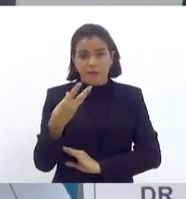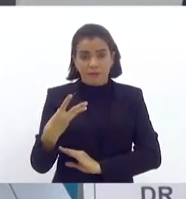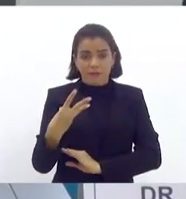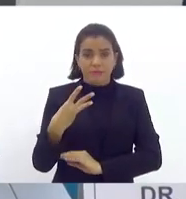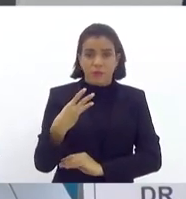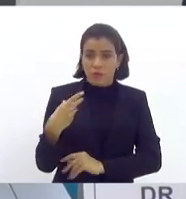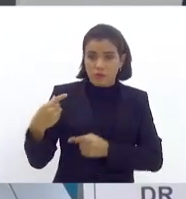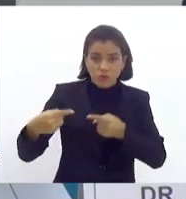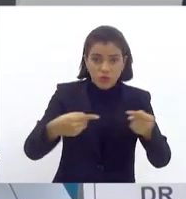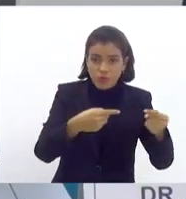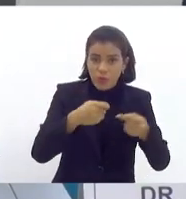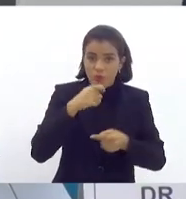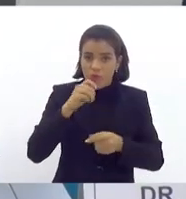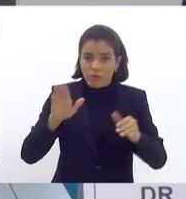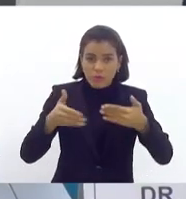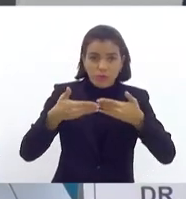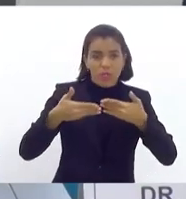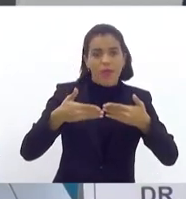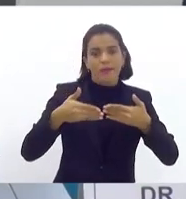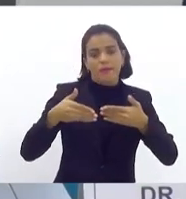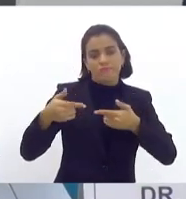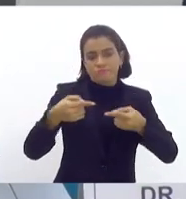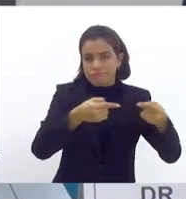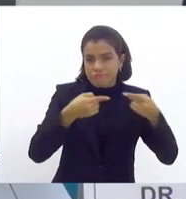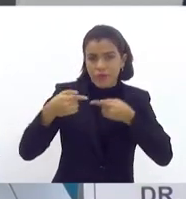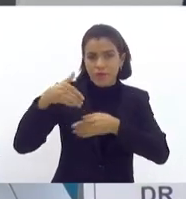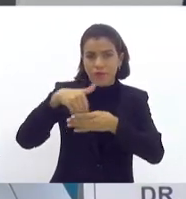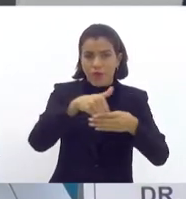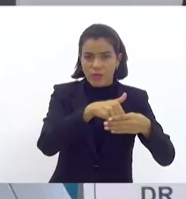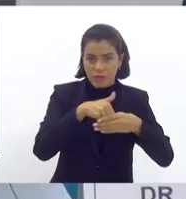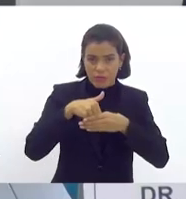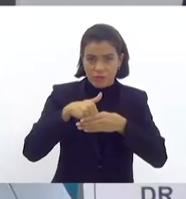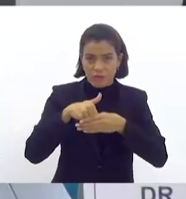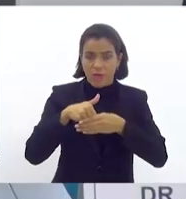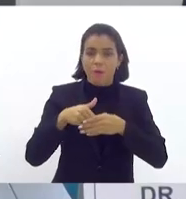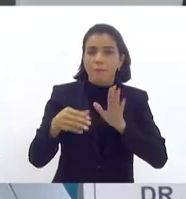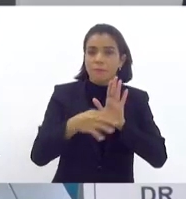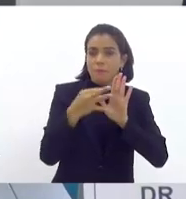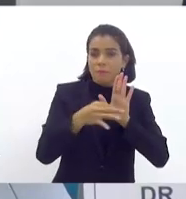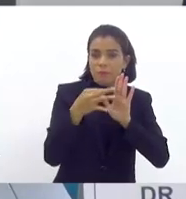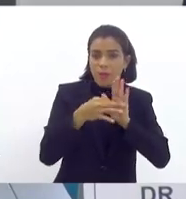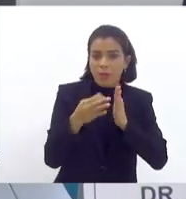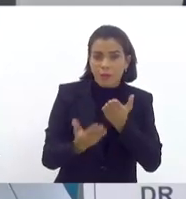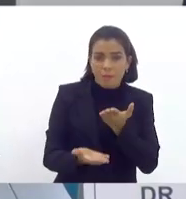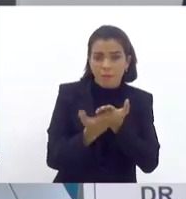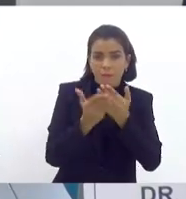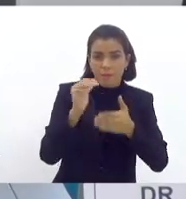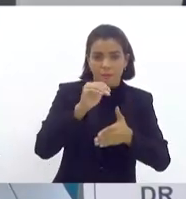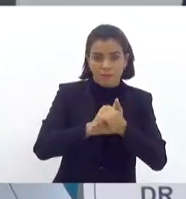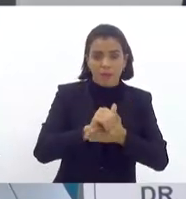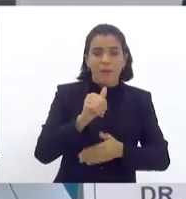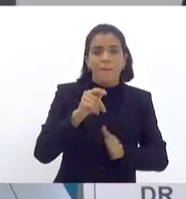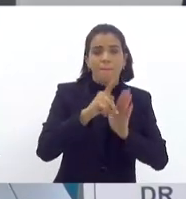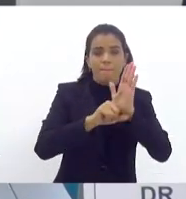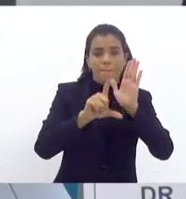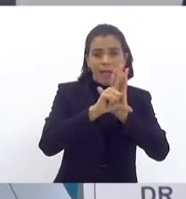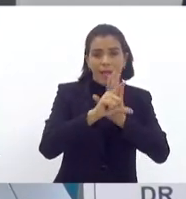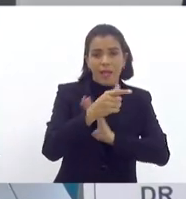não havendo quem queira discutir, encerrada a discussão, em votação, parecer pela anexação ao PL